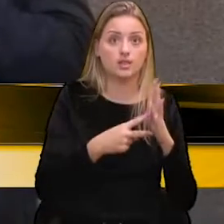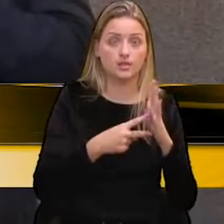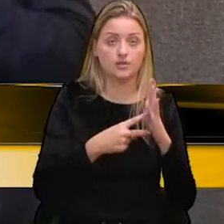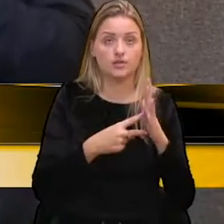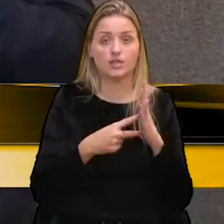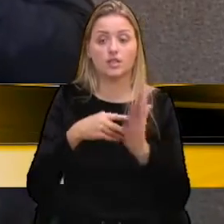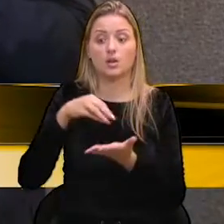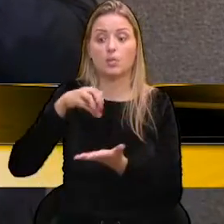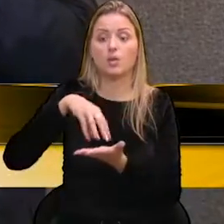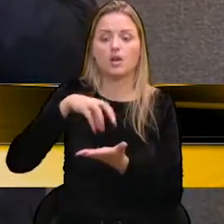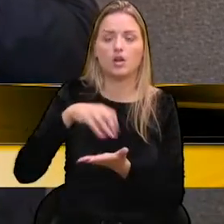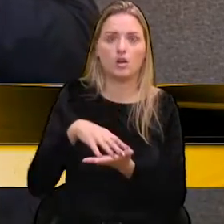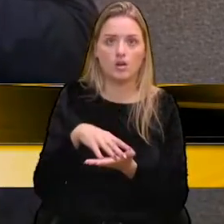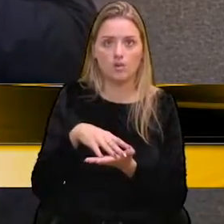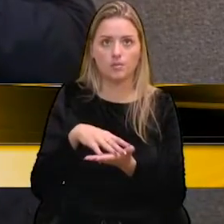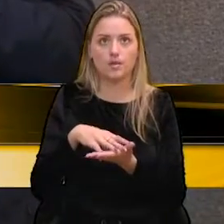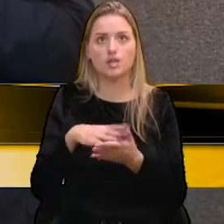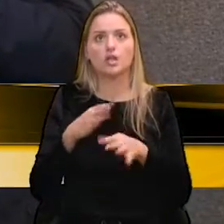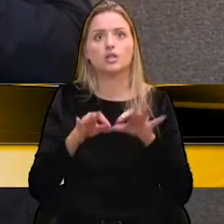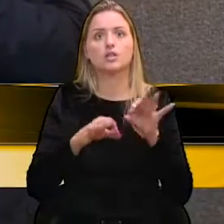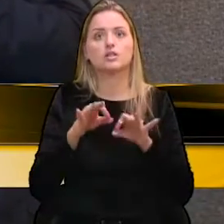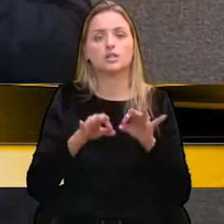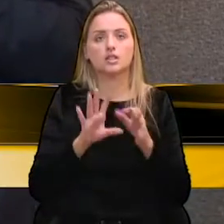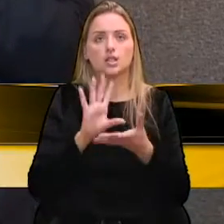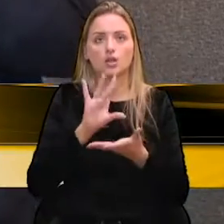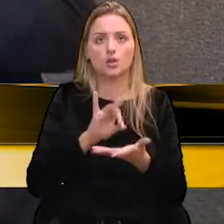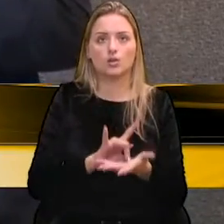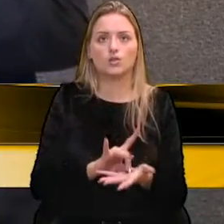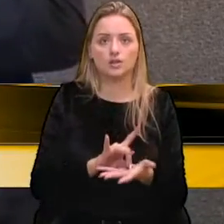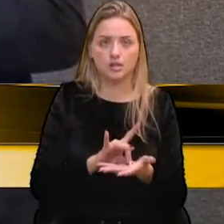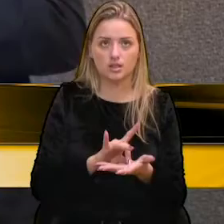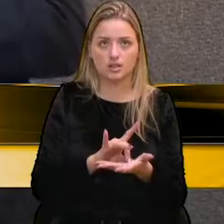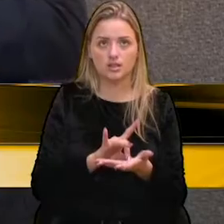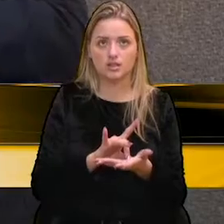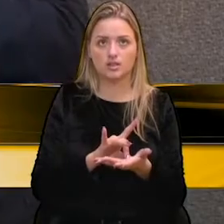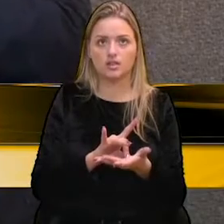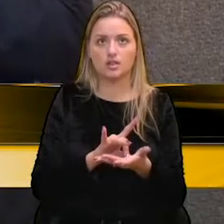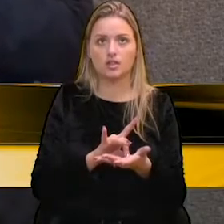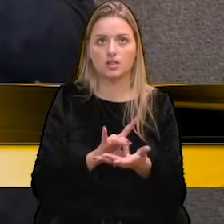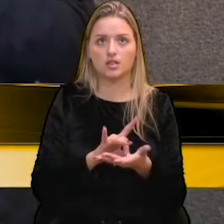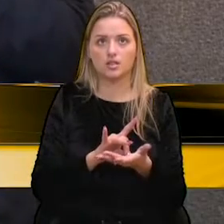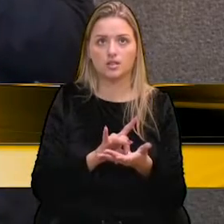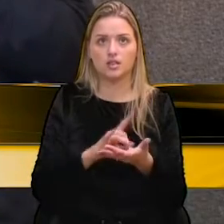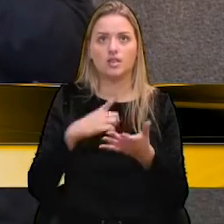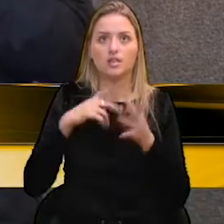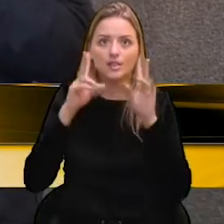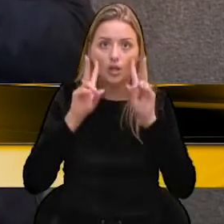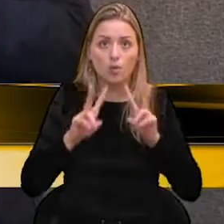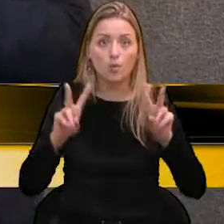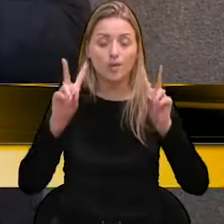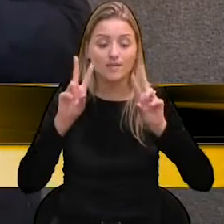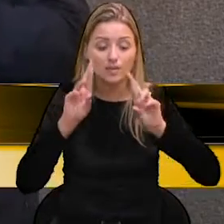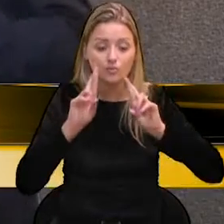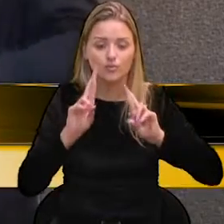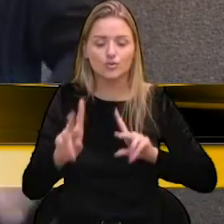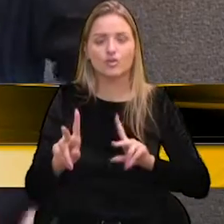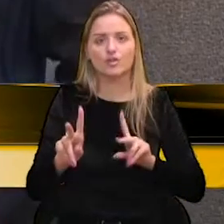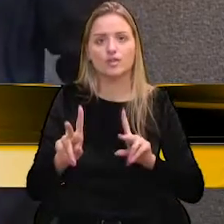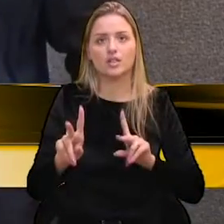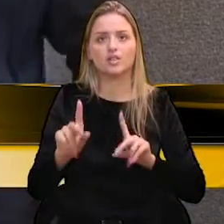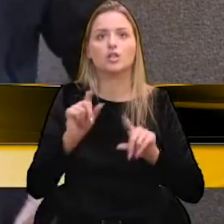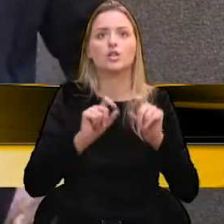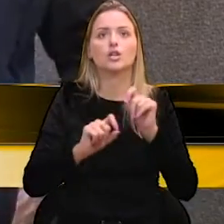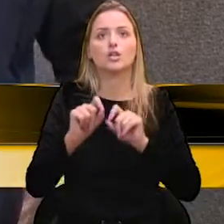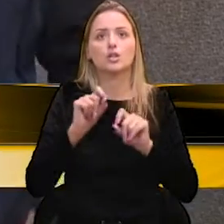uma jurisprudência fixada pelo Supremo Tribunal Federal, pelo menos dá uma visão diferenciada da questão